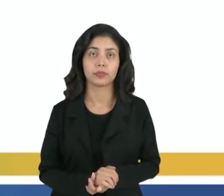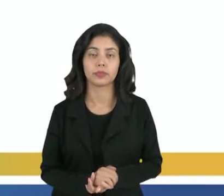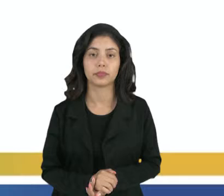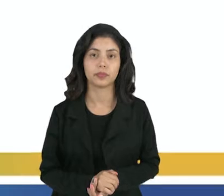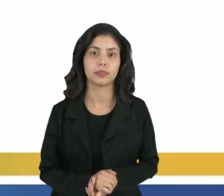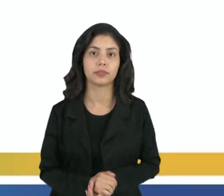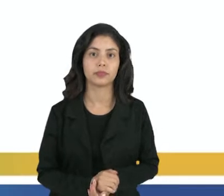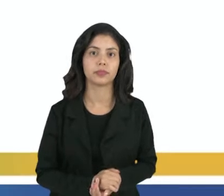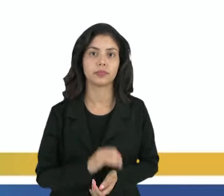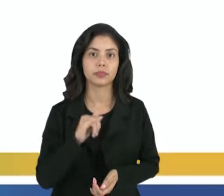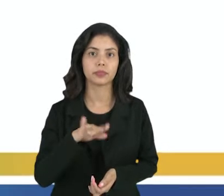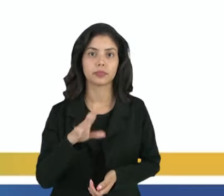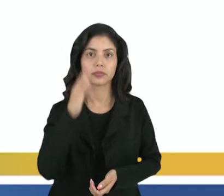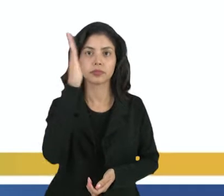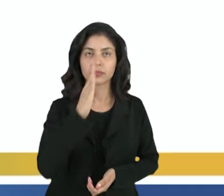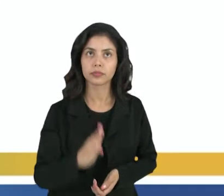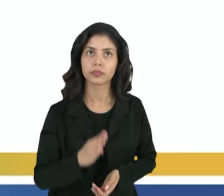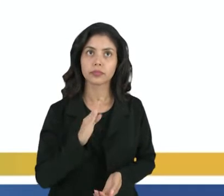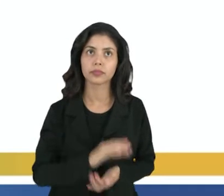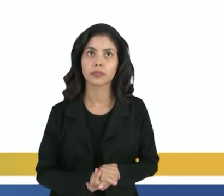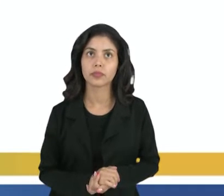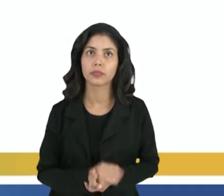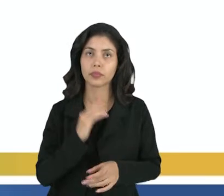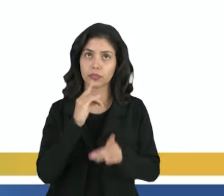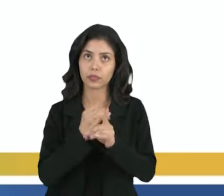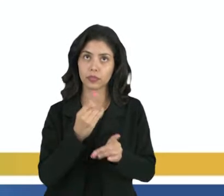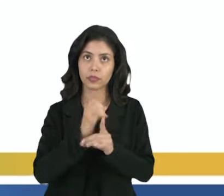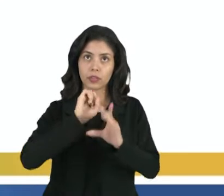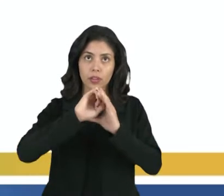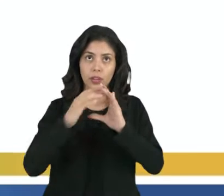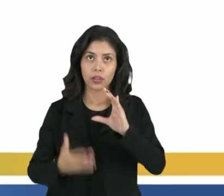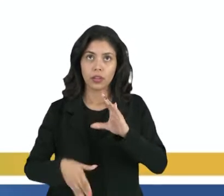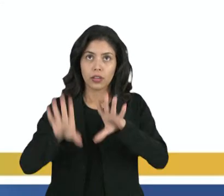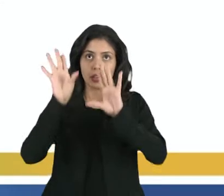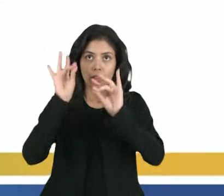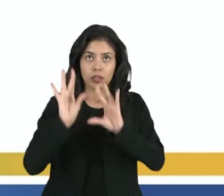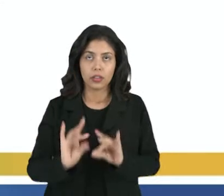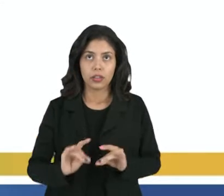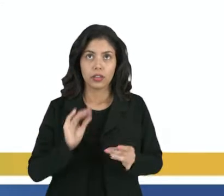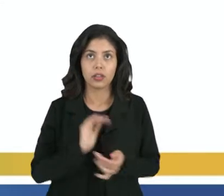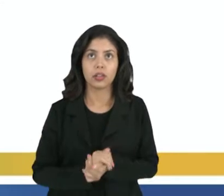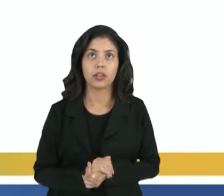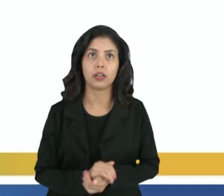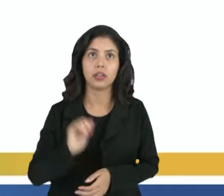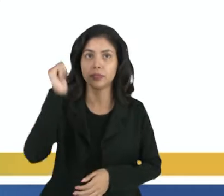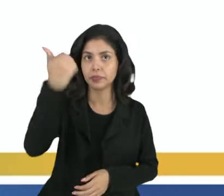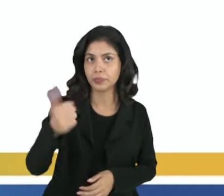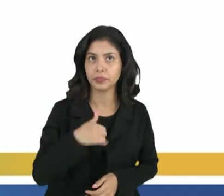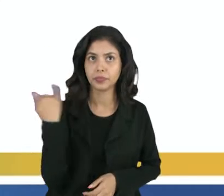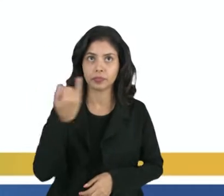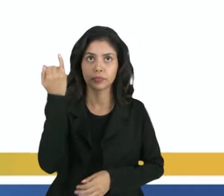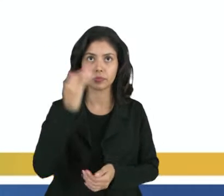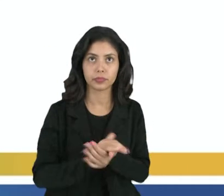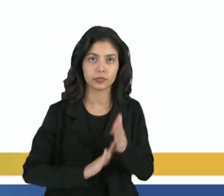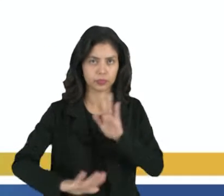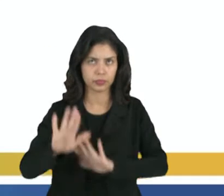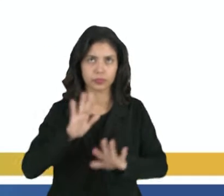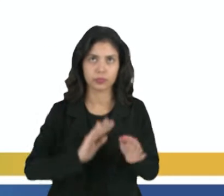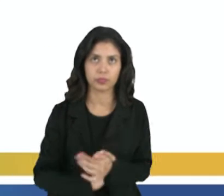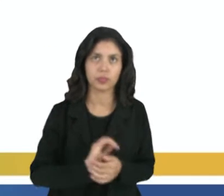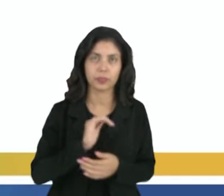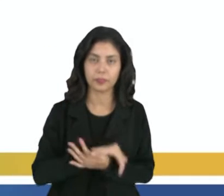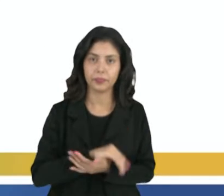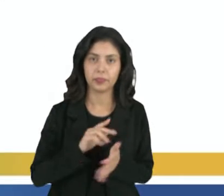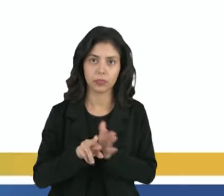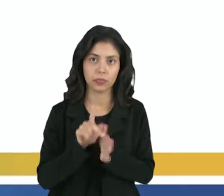vamos conhecer os biomas brasileiros. Nós vamos identificar as características dos biomas e avaliar a importância da